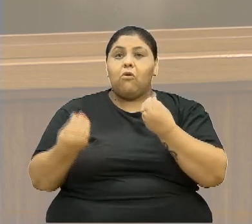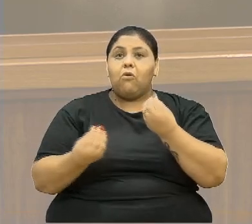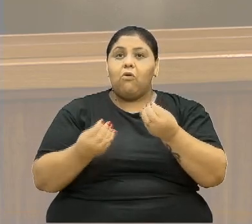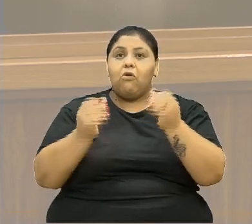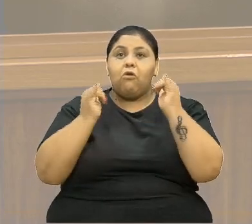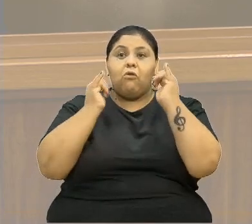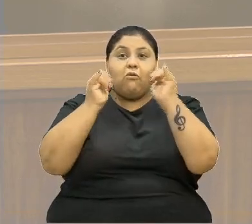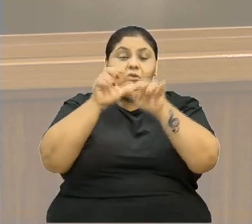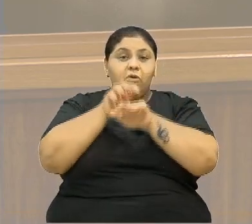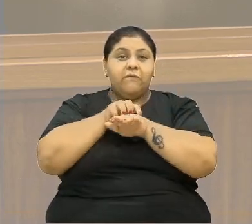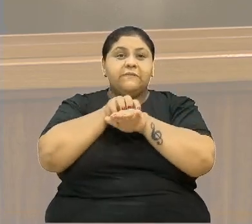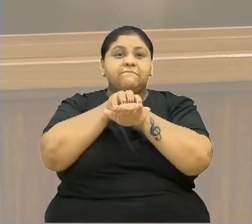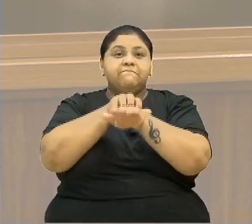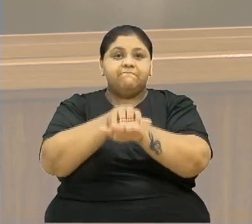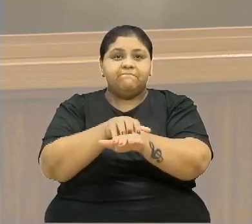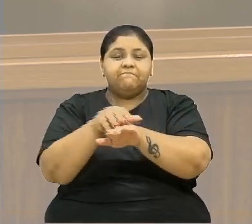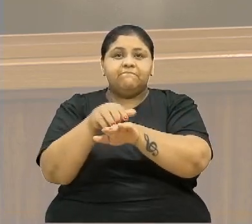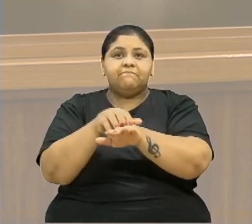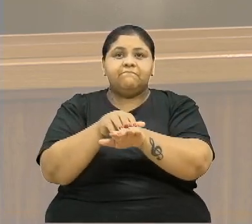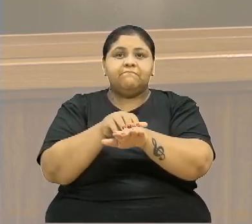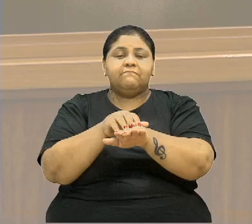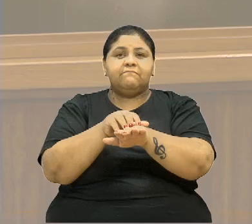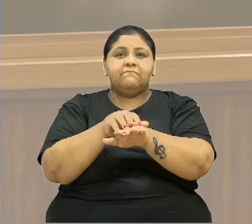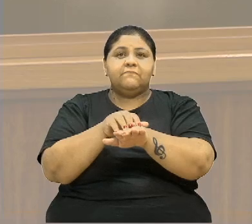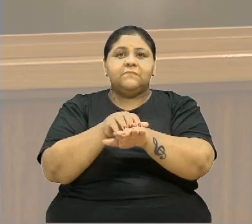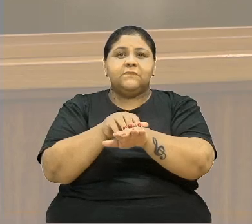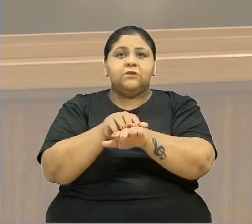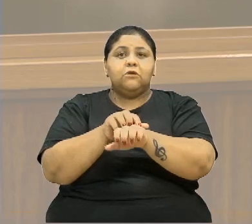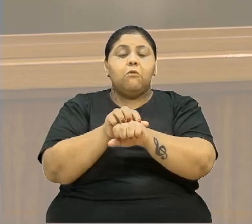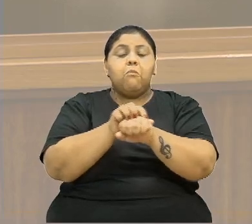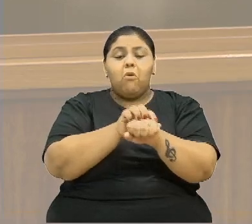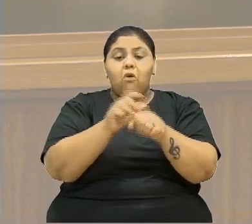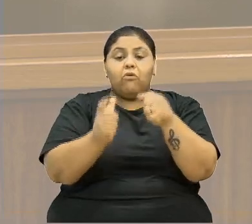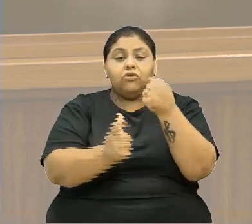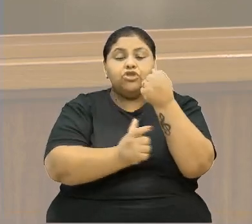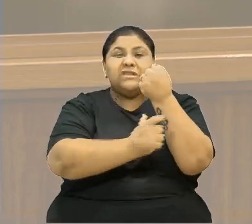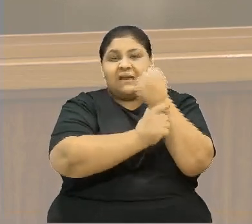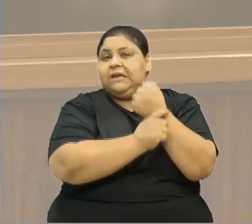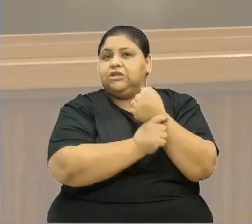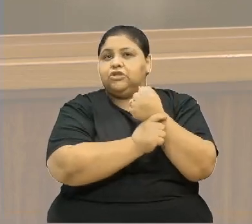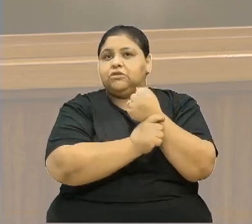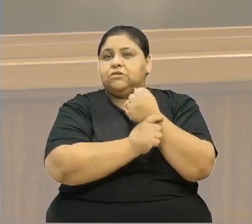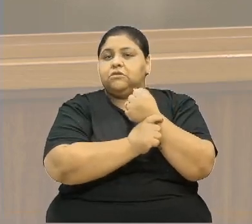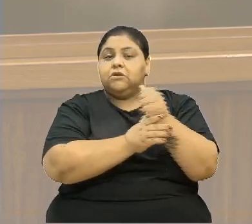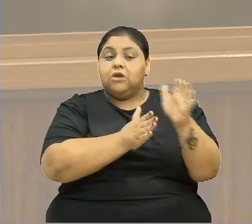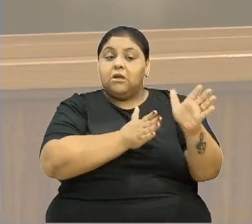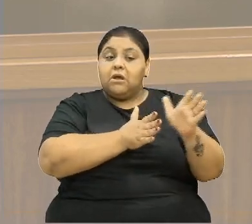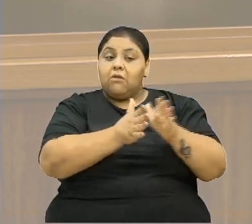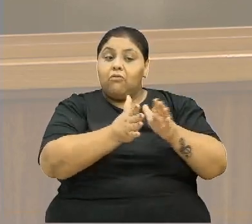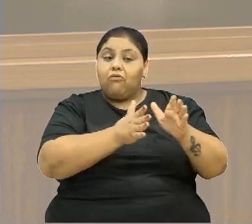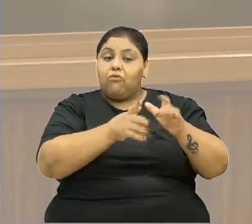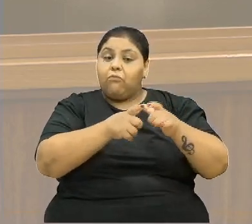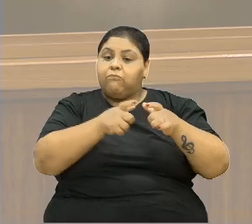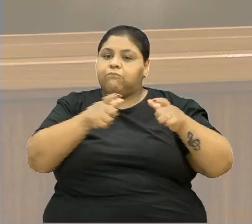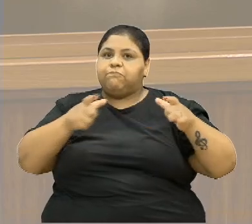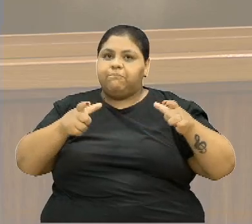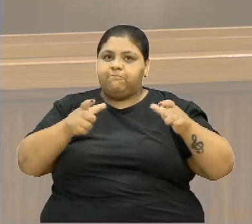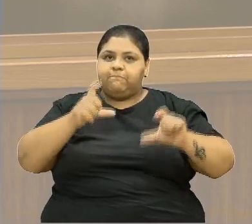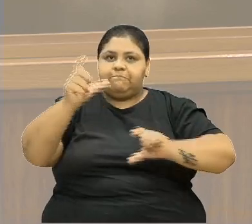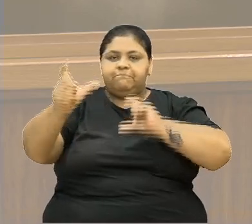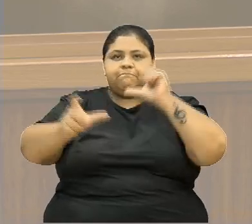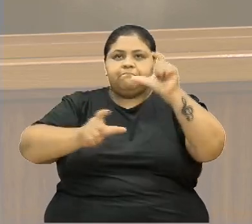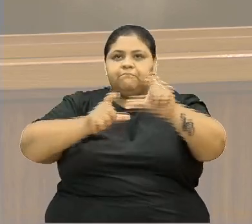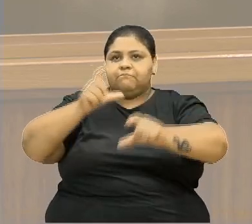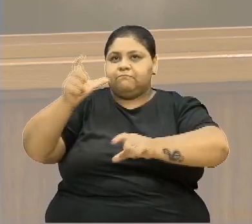transporte público, porta em porta, pode garantir um acesso mais pleno das